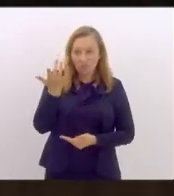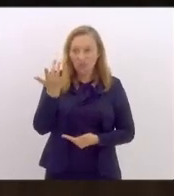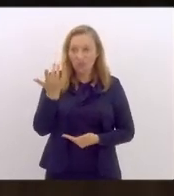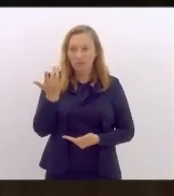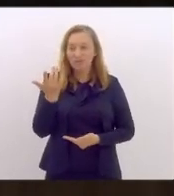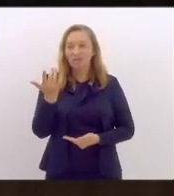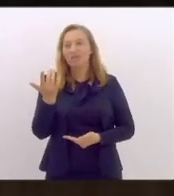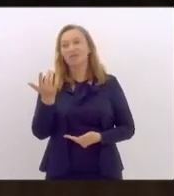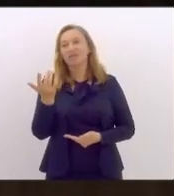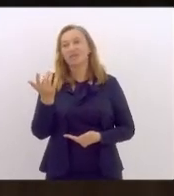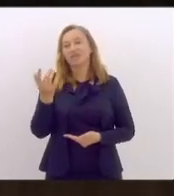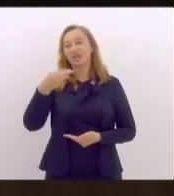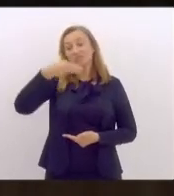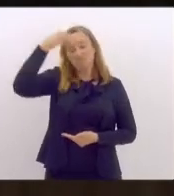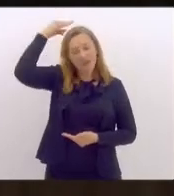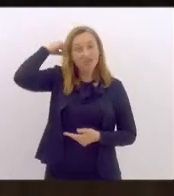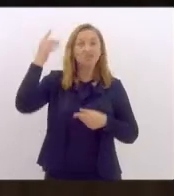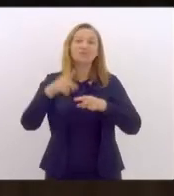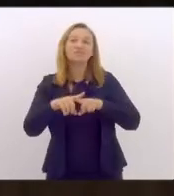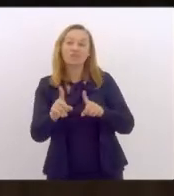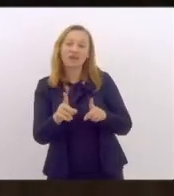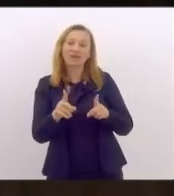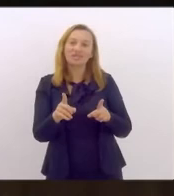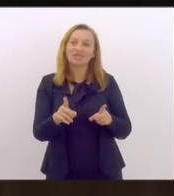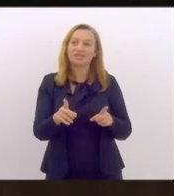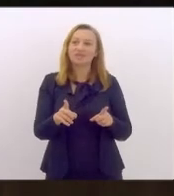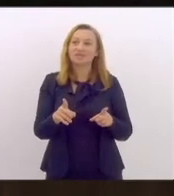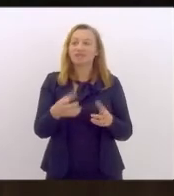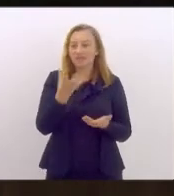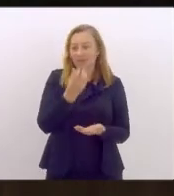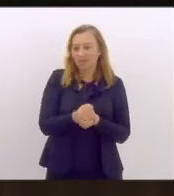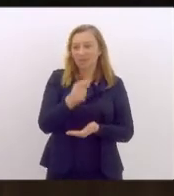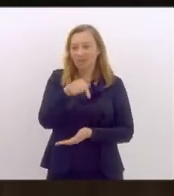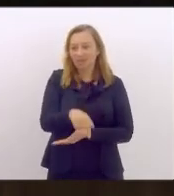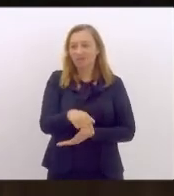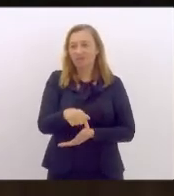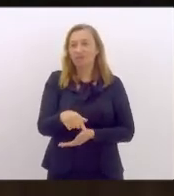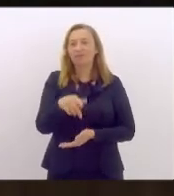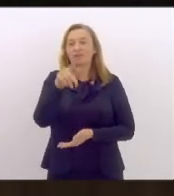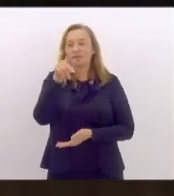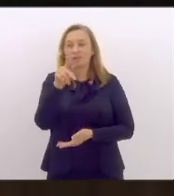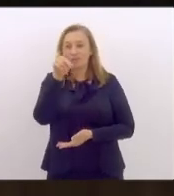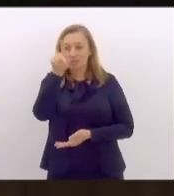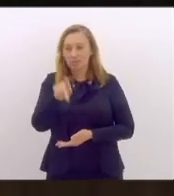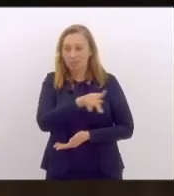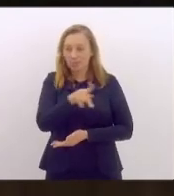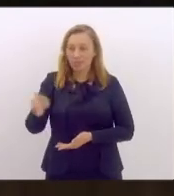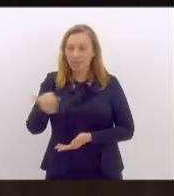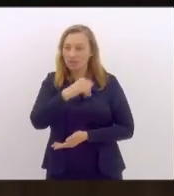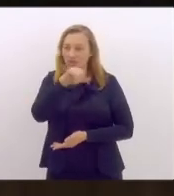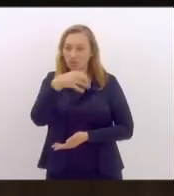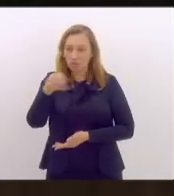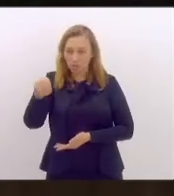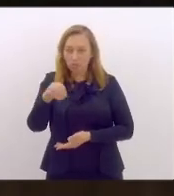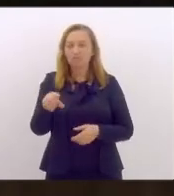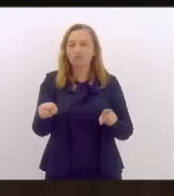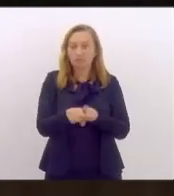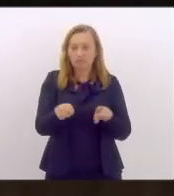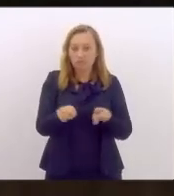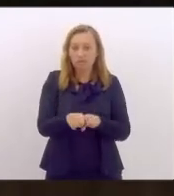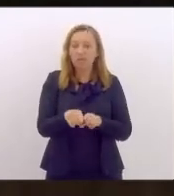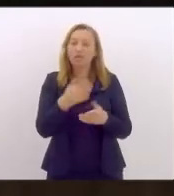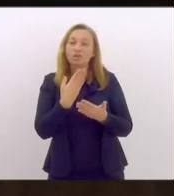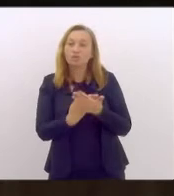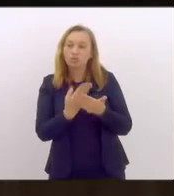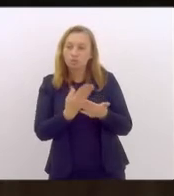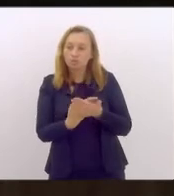de sempre mas fazer aqui esse registro e o Padre João Cláudio também que é o nosso paro que é um intelectual também estudioso